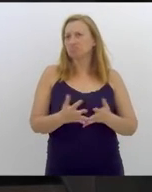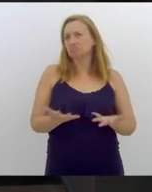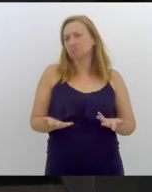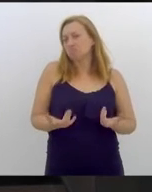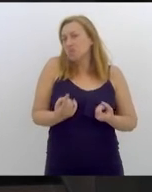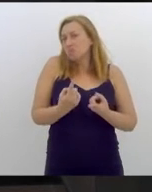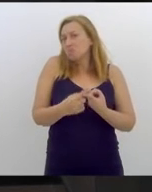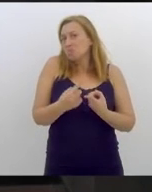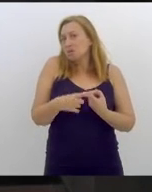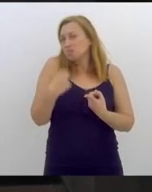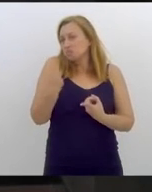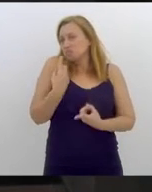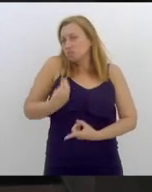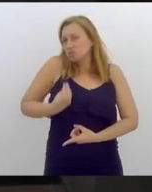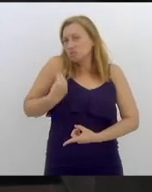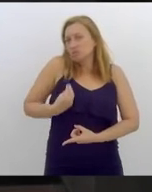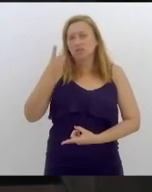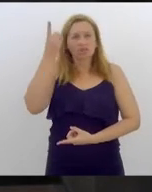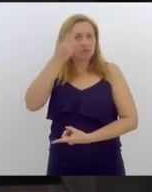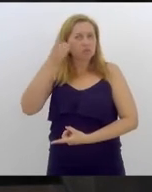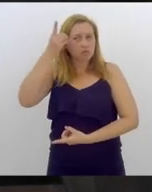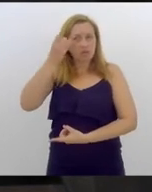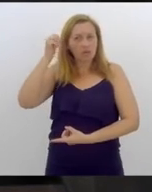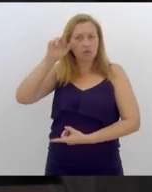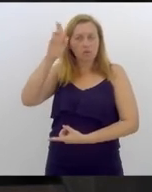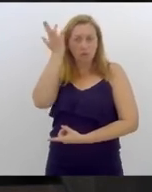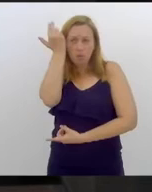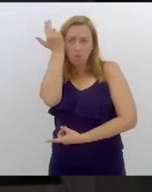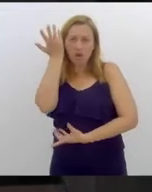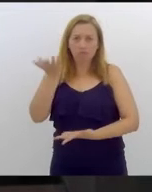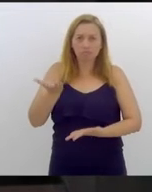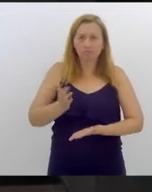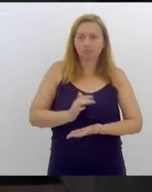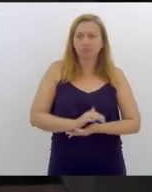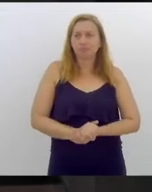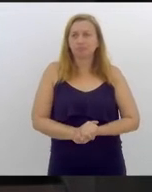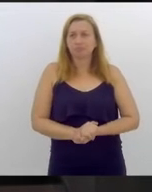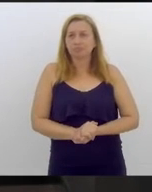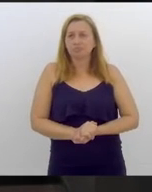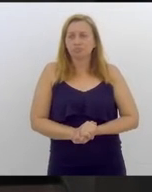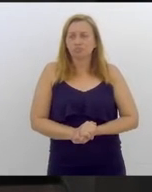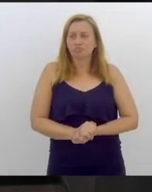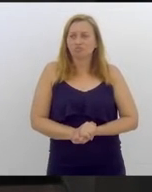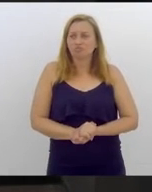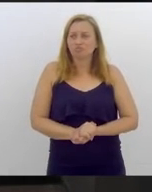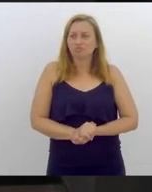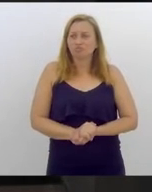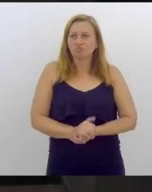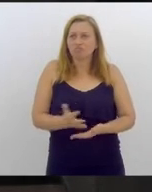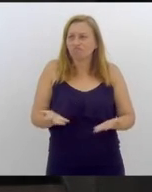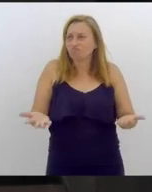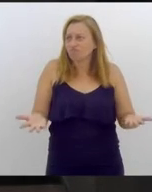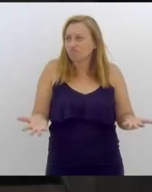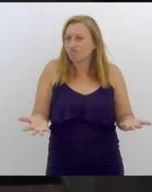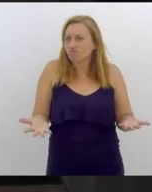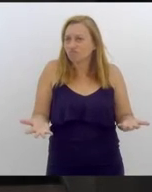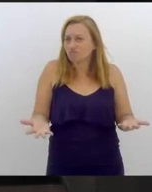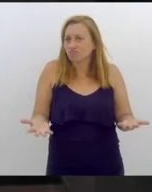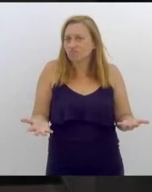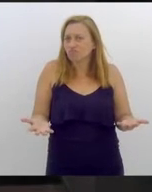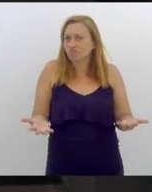porque nós estamos vivendo o deputado heliomar Coelho um circo de